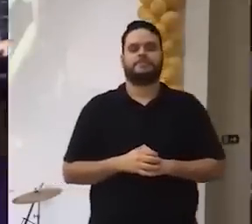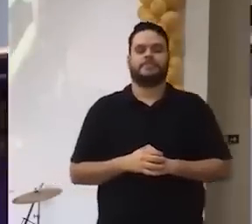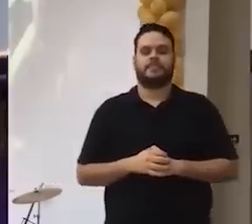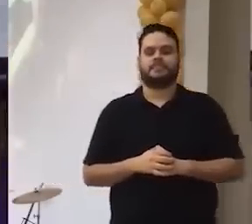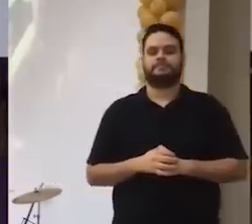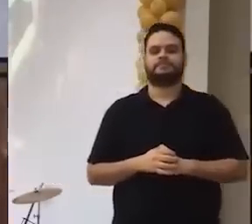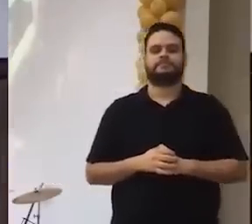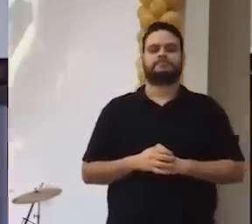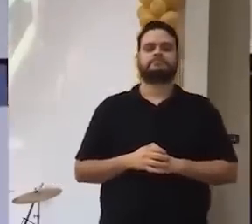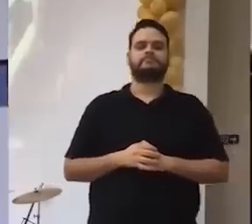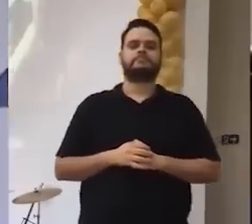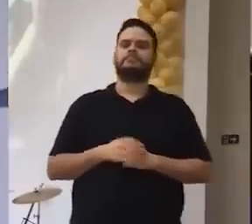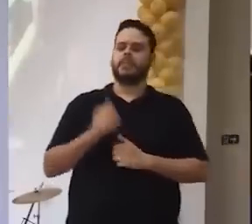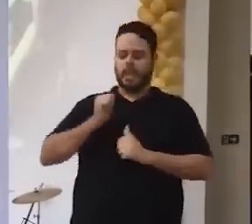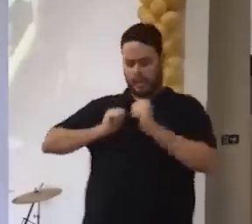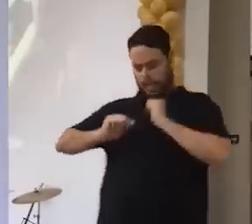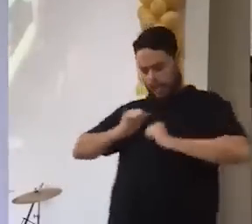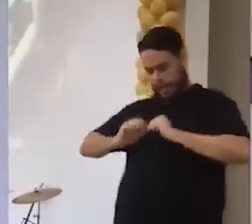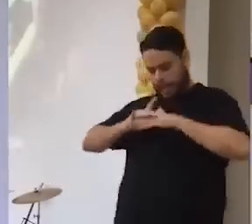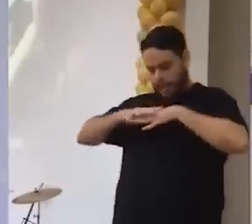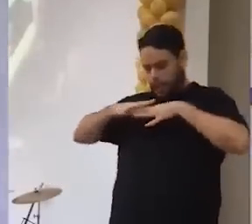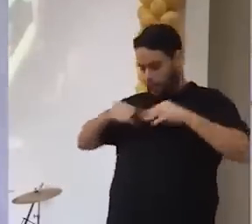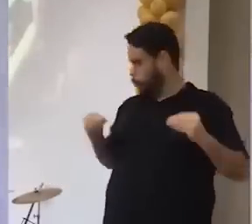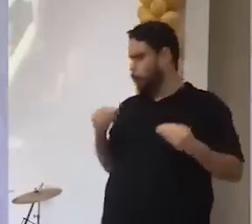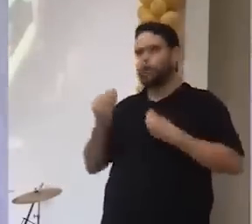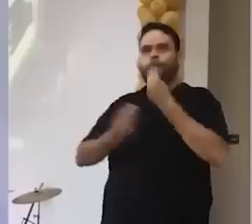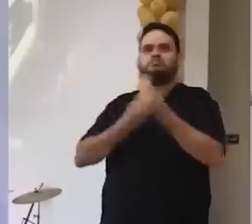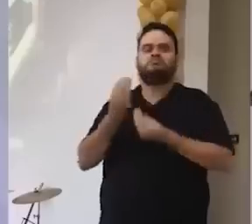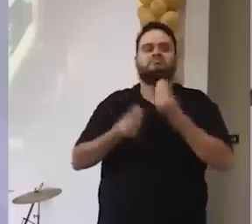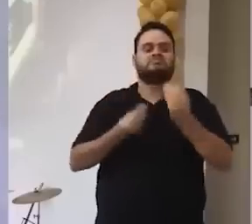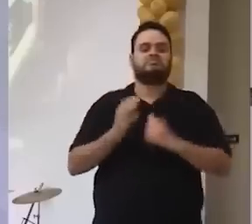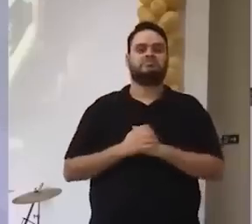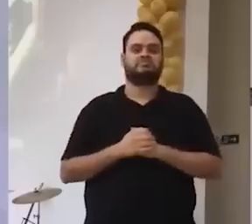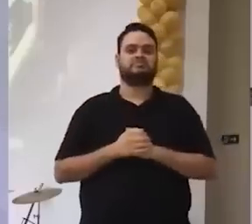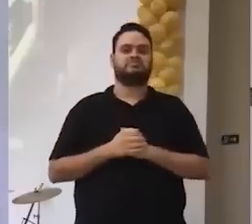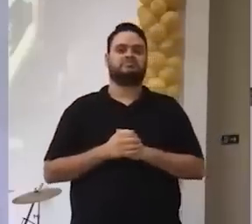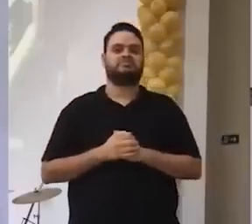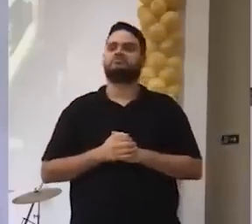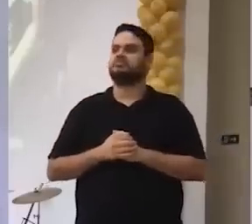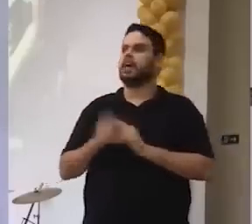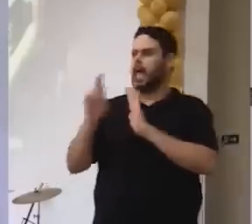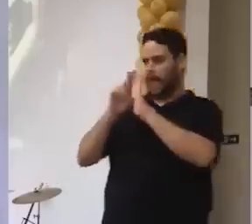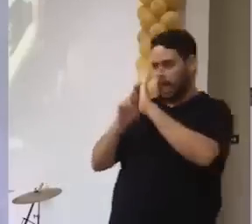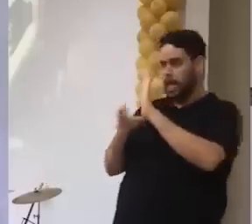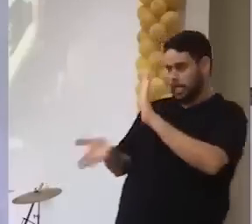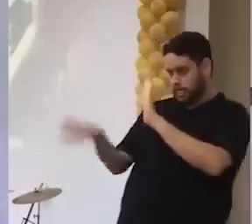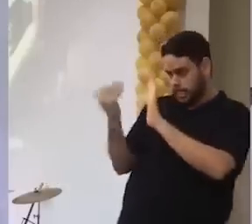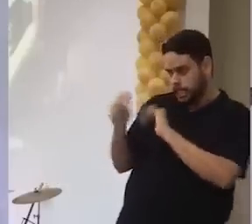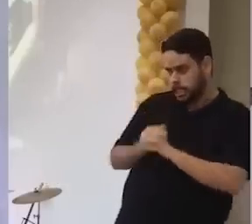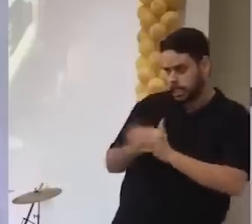Como é que cura a ansiedade, irmãos? Qual o remédio para a ansiedade? Bom, Paulo vai dar a receita para nós. Você quer resolver esse problema na sua